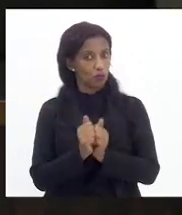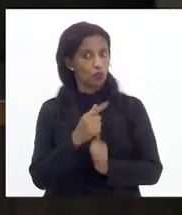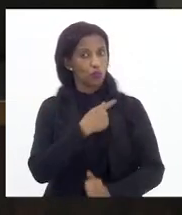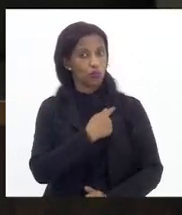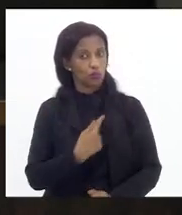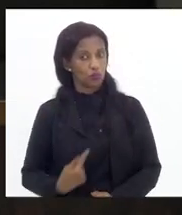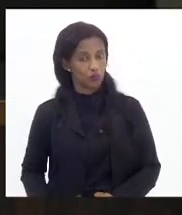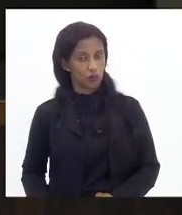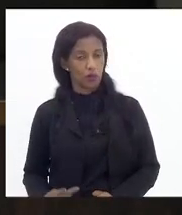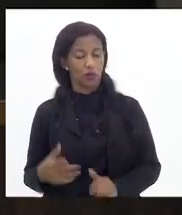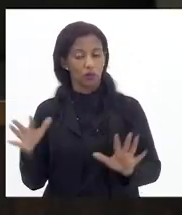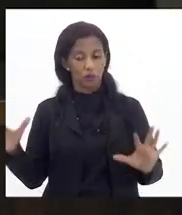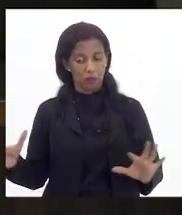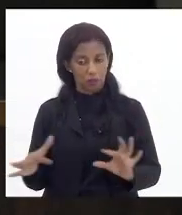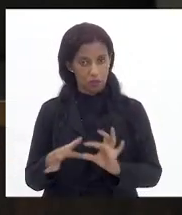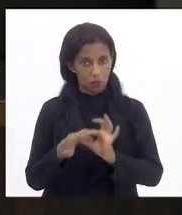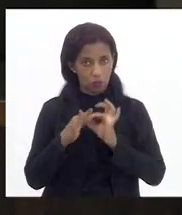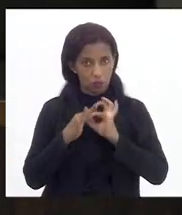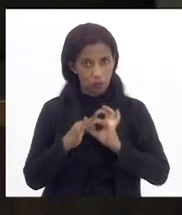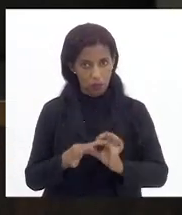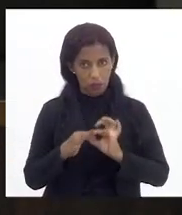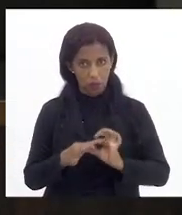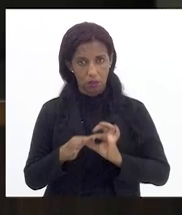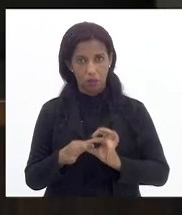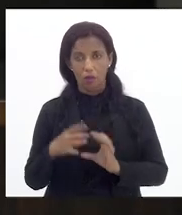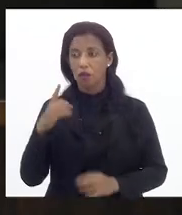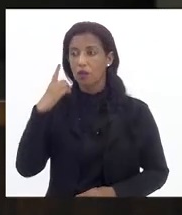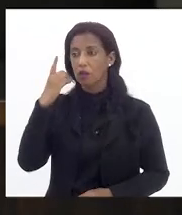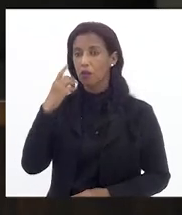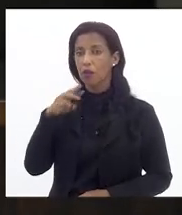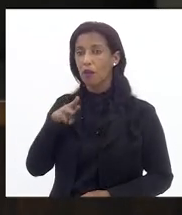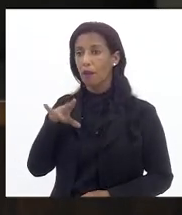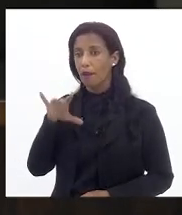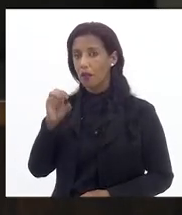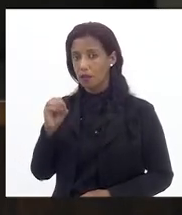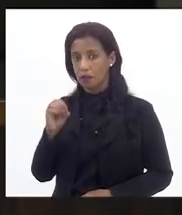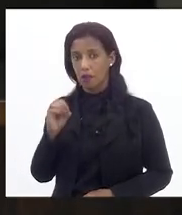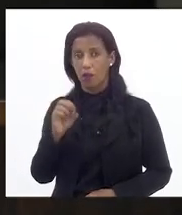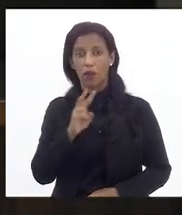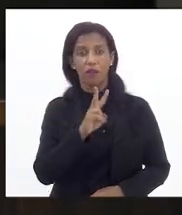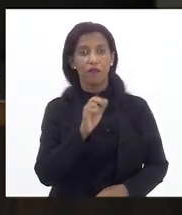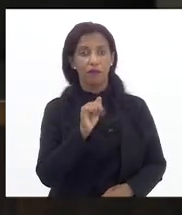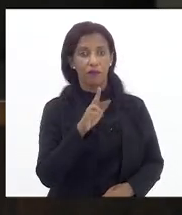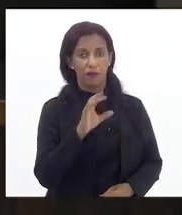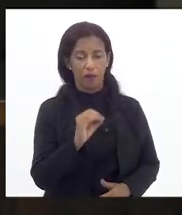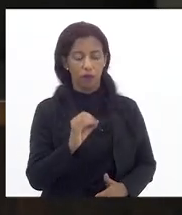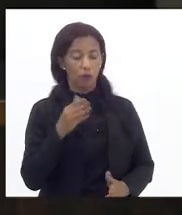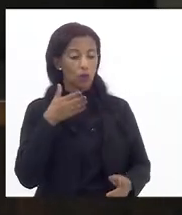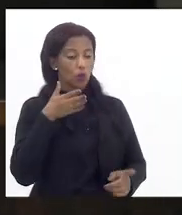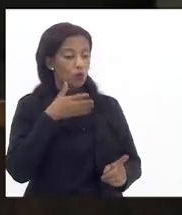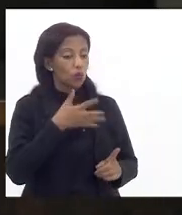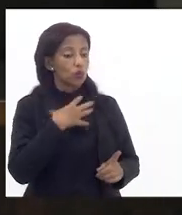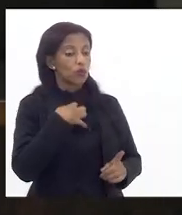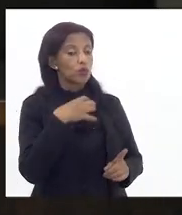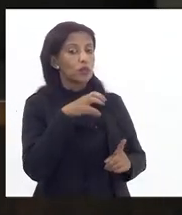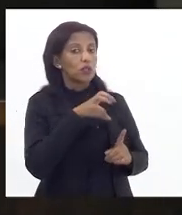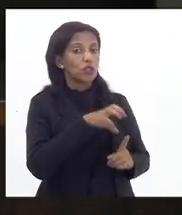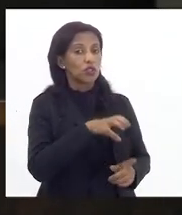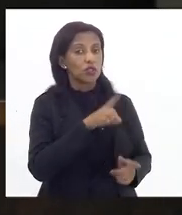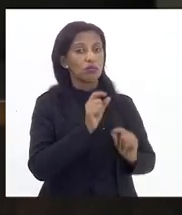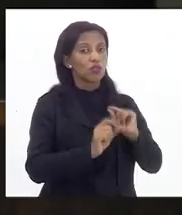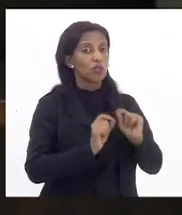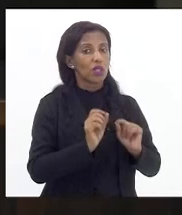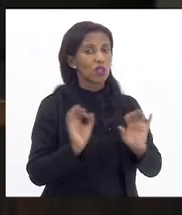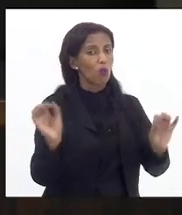tem Aliados discurso Deputado Marcelo Marcelo Dino Deputado Evandro no sentido de queima né